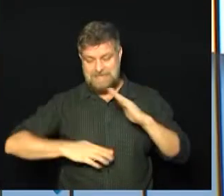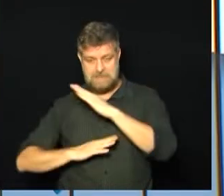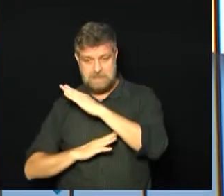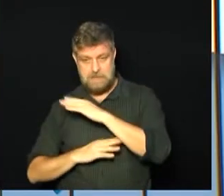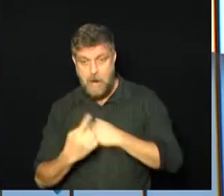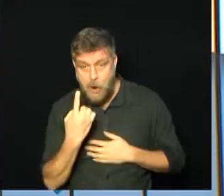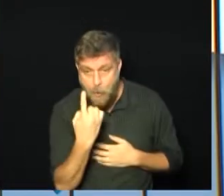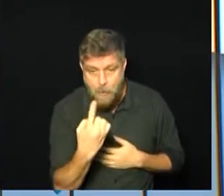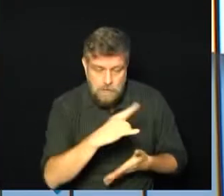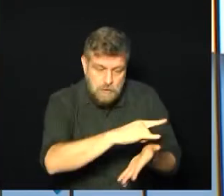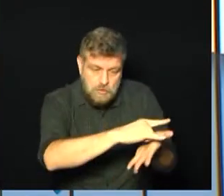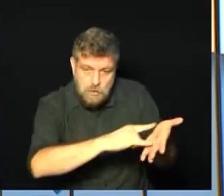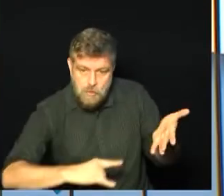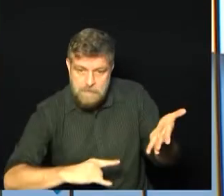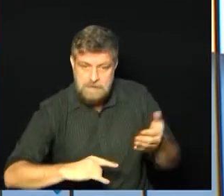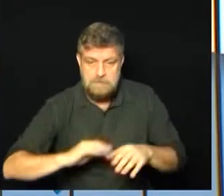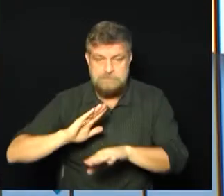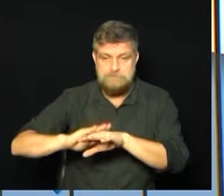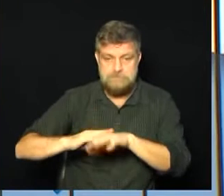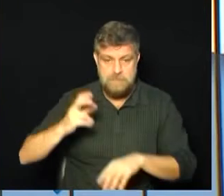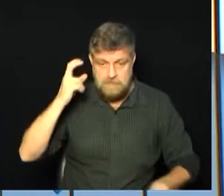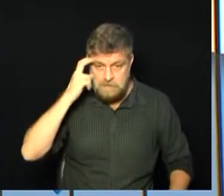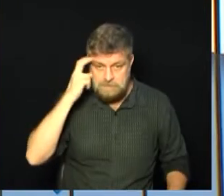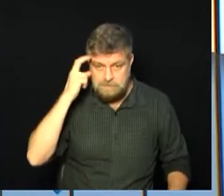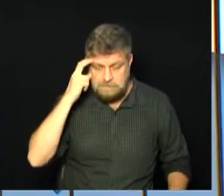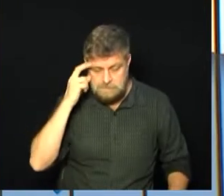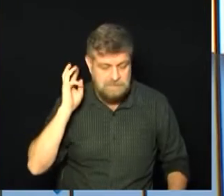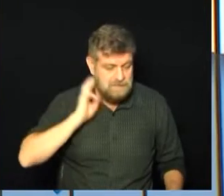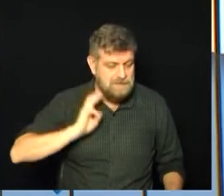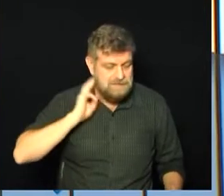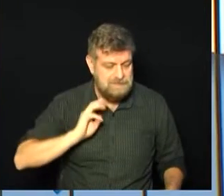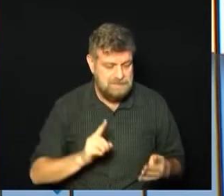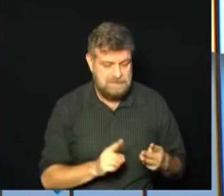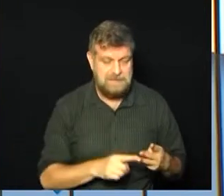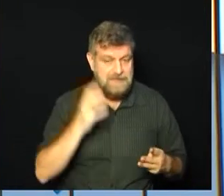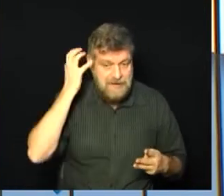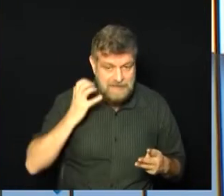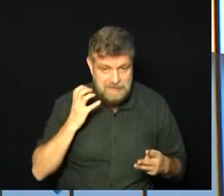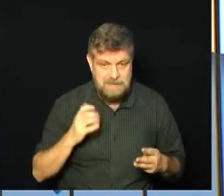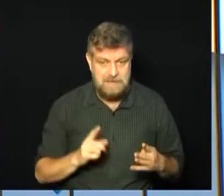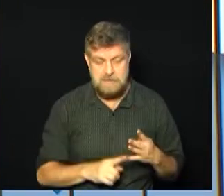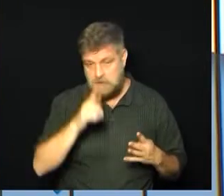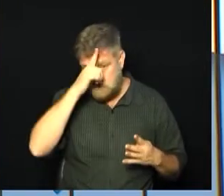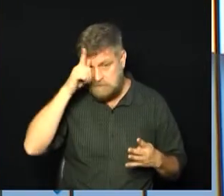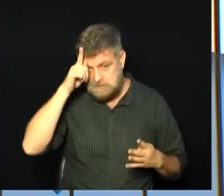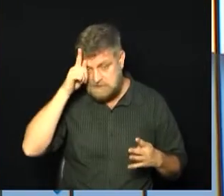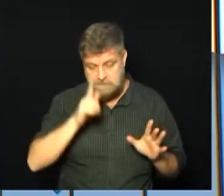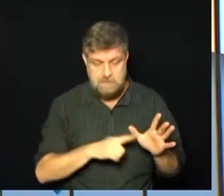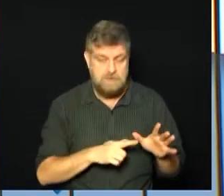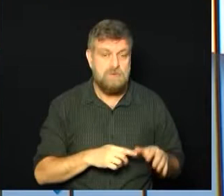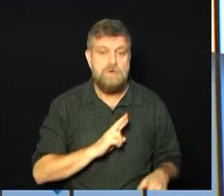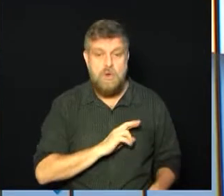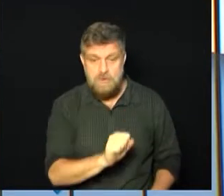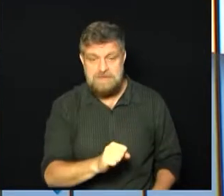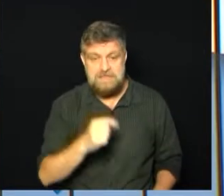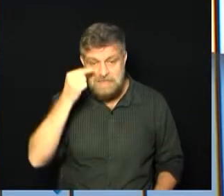Uma delas, de autoria dos vereadores Carlinhos Camelô, Cecílio Santos, Guida Calisto, Gustavo Peta, Luiz Rossini,